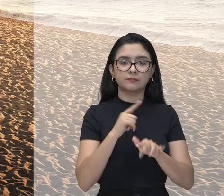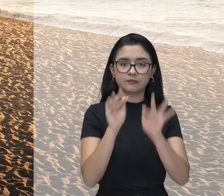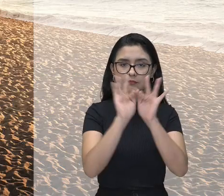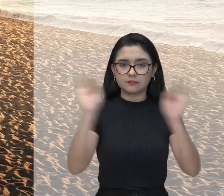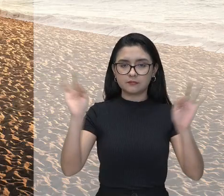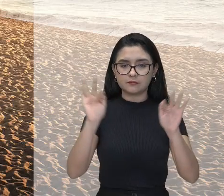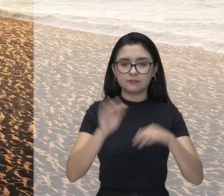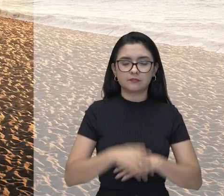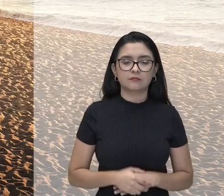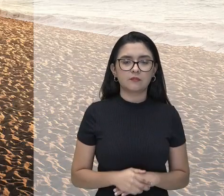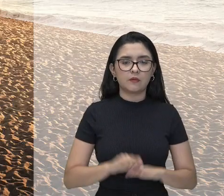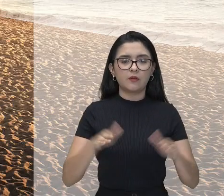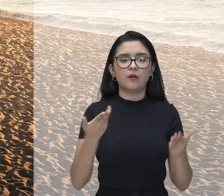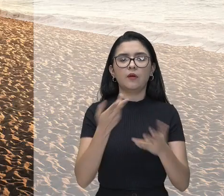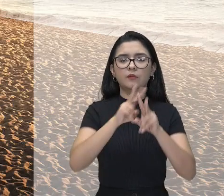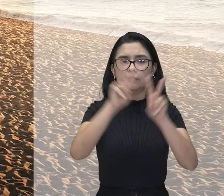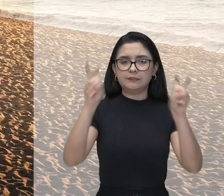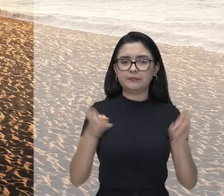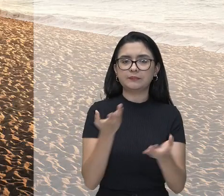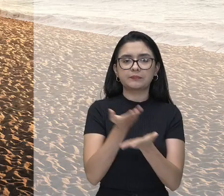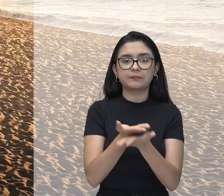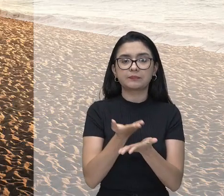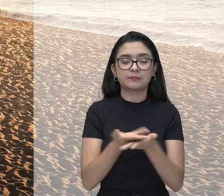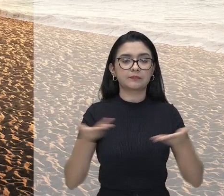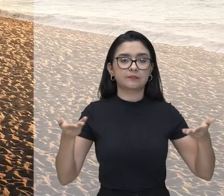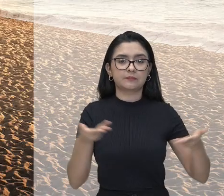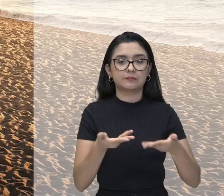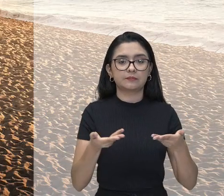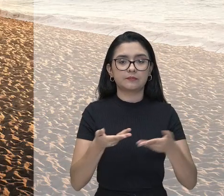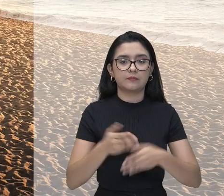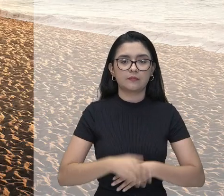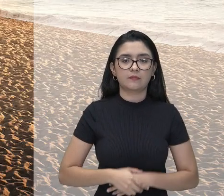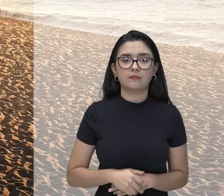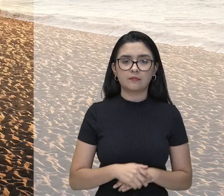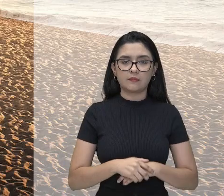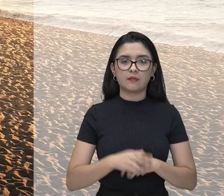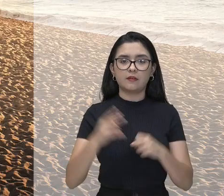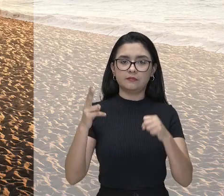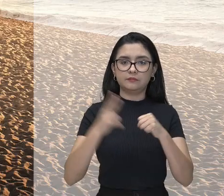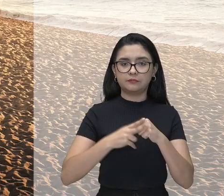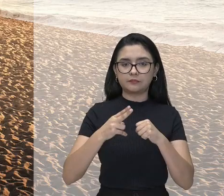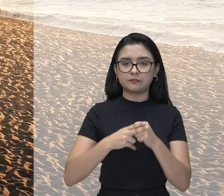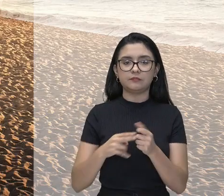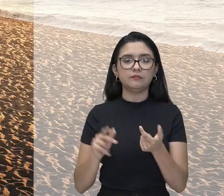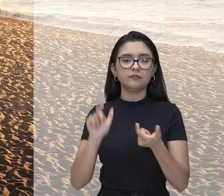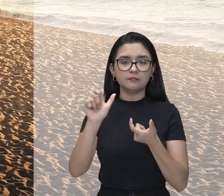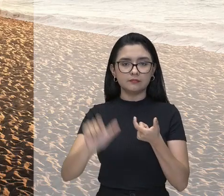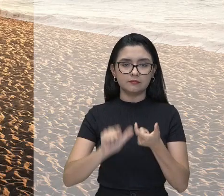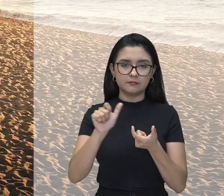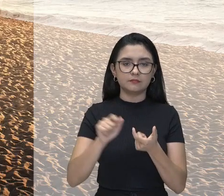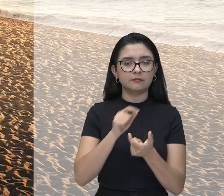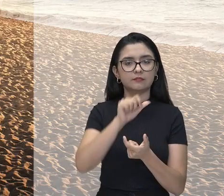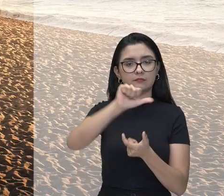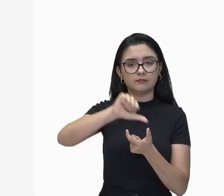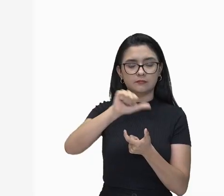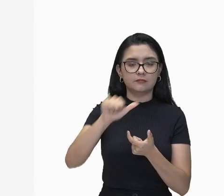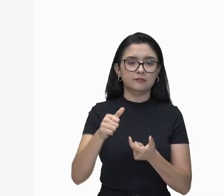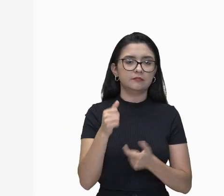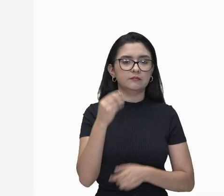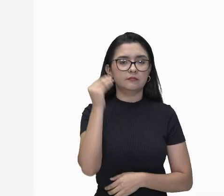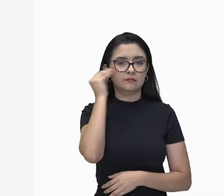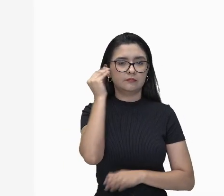imperfecto, verbos regulares e irregulares. É o que nós vamos estudar agora, tá? Vamos aos